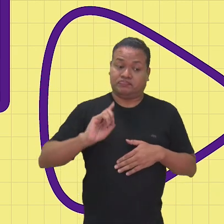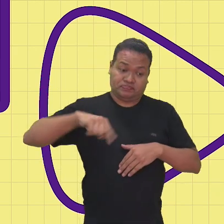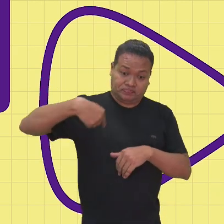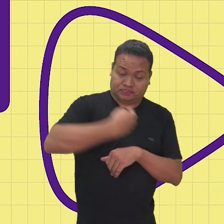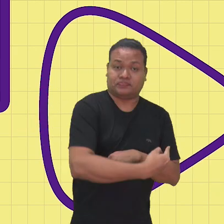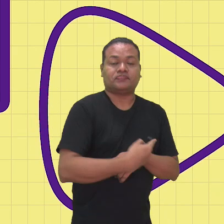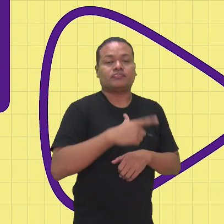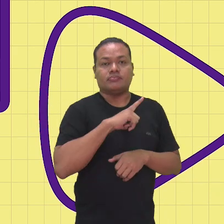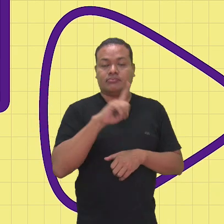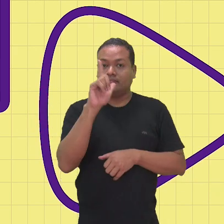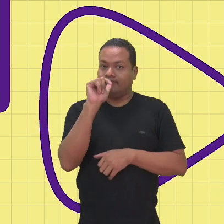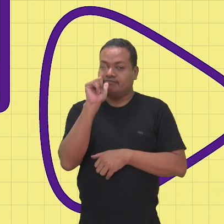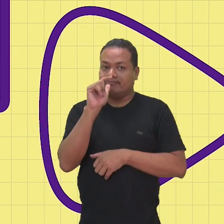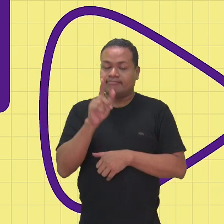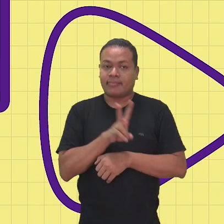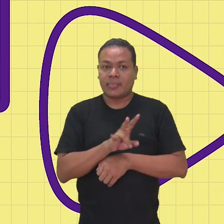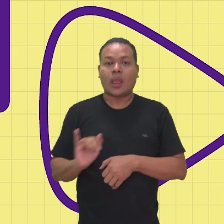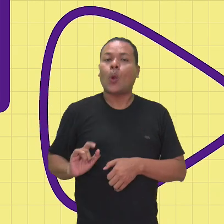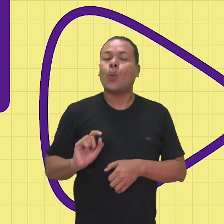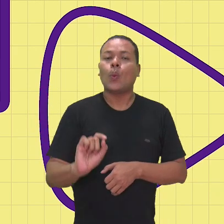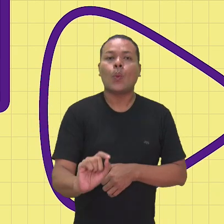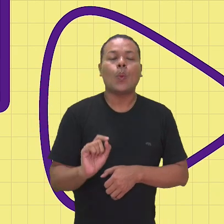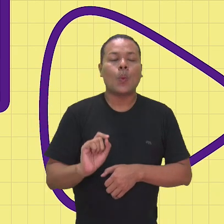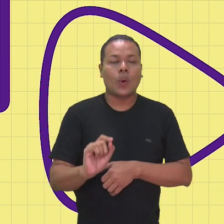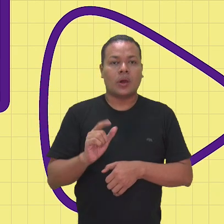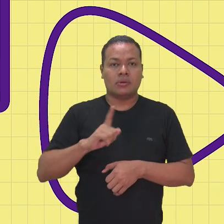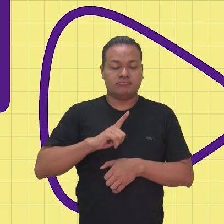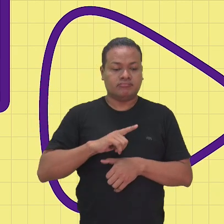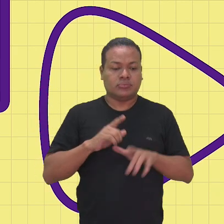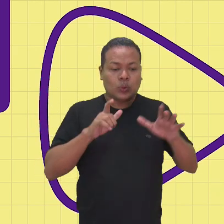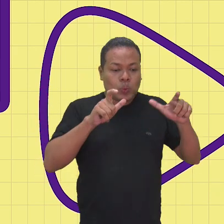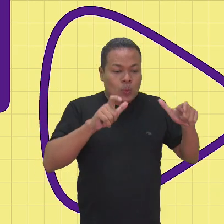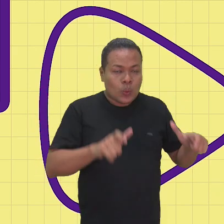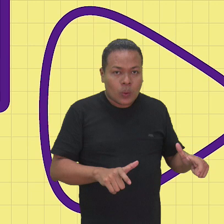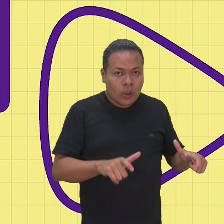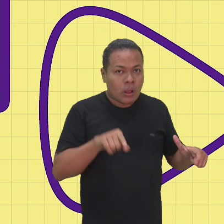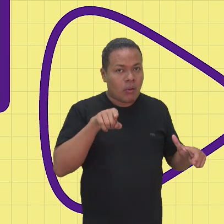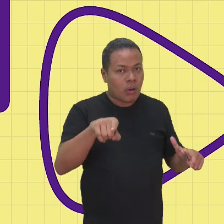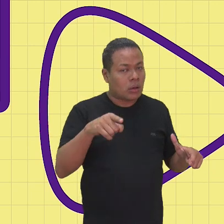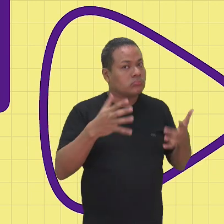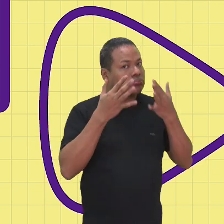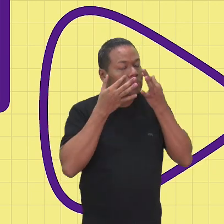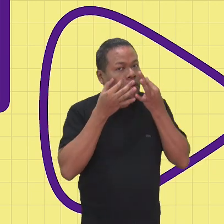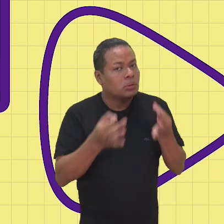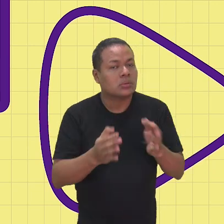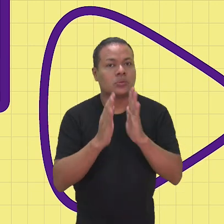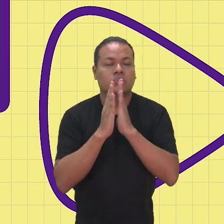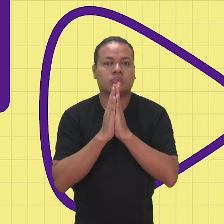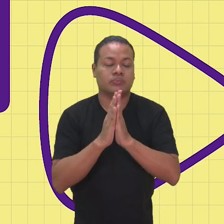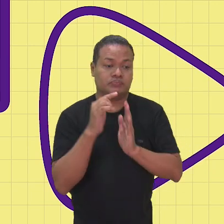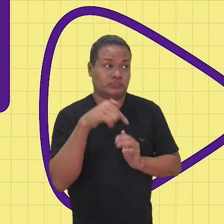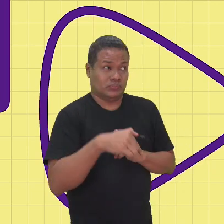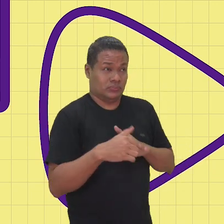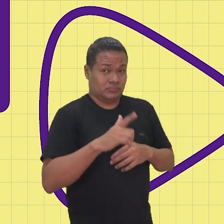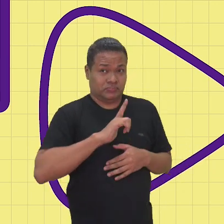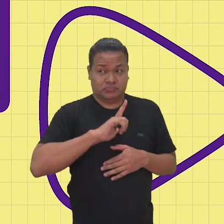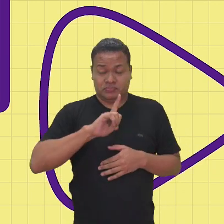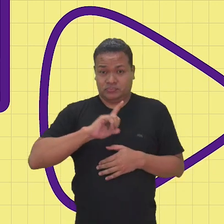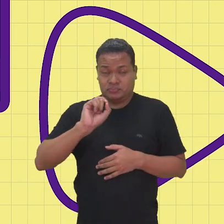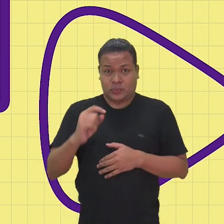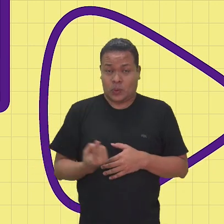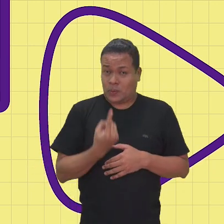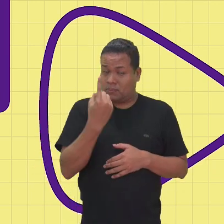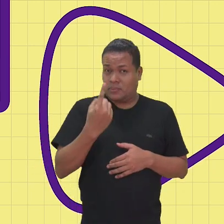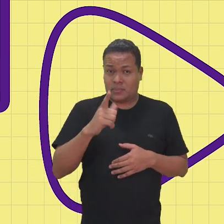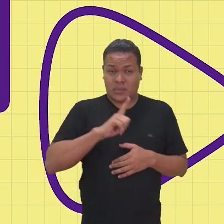então, passar para os reservatórios. E aqui eu quero a tua atenção completa, tá? O primeiro